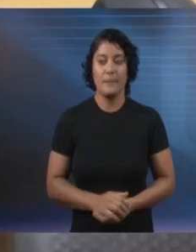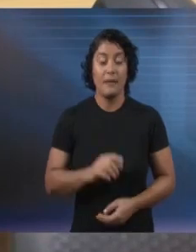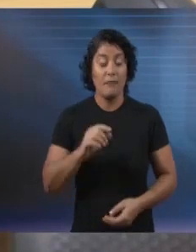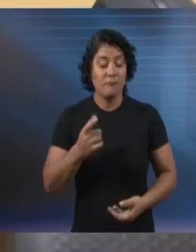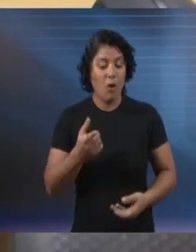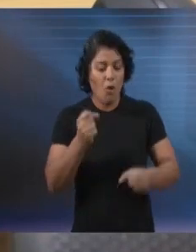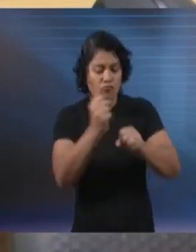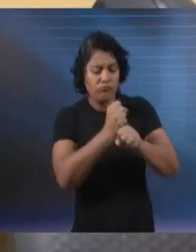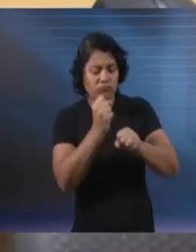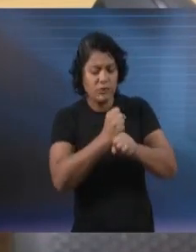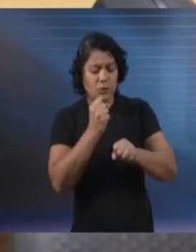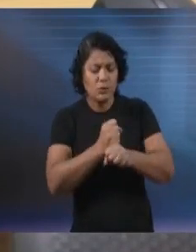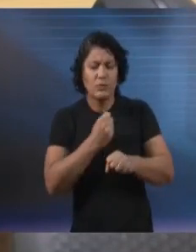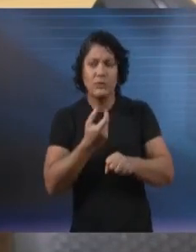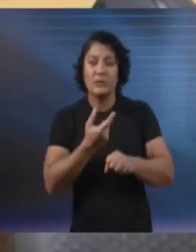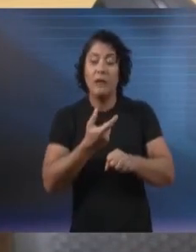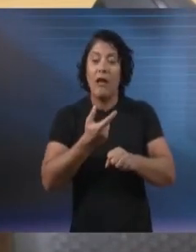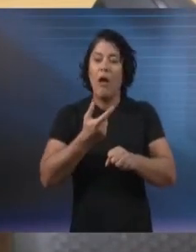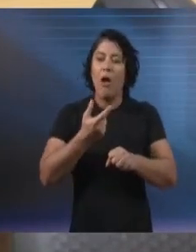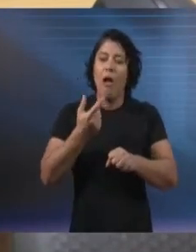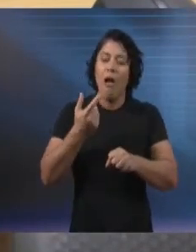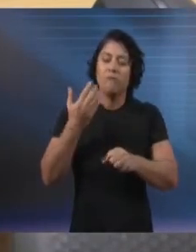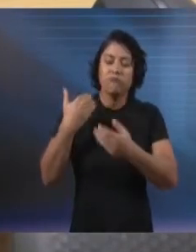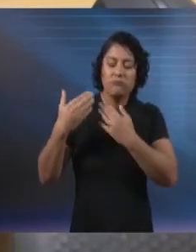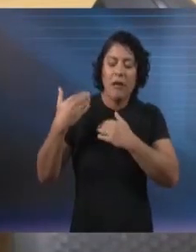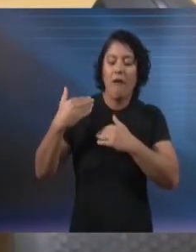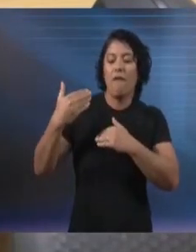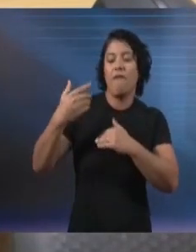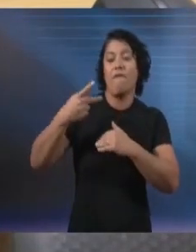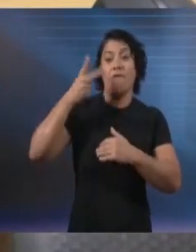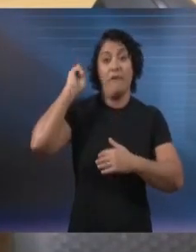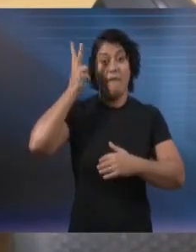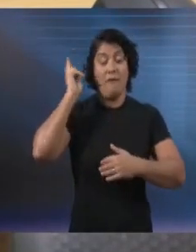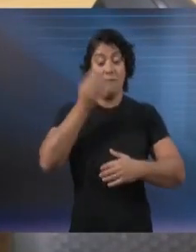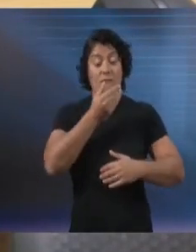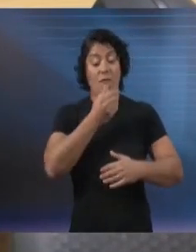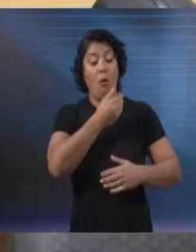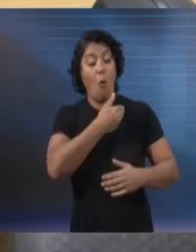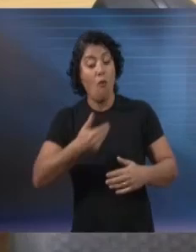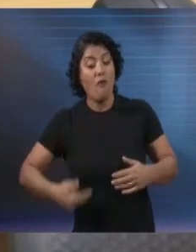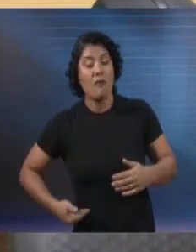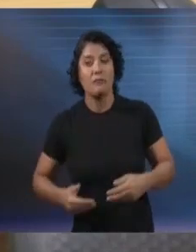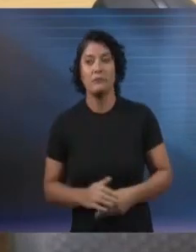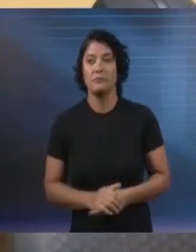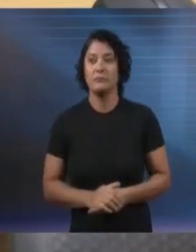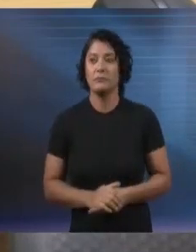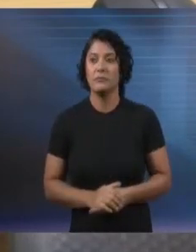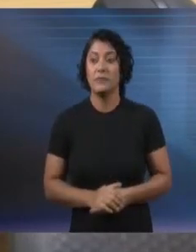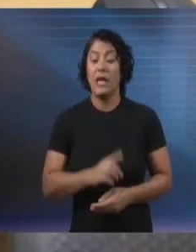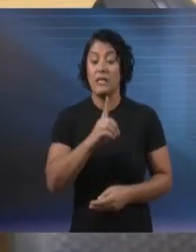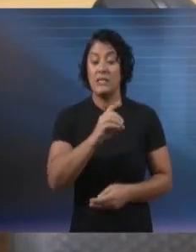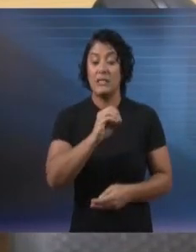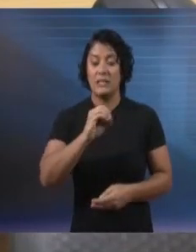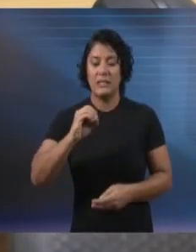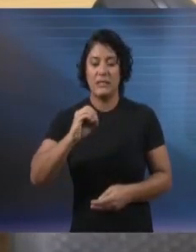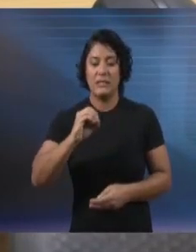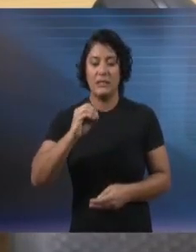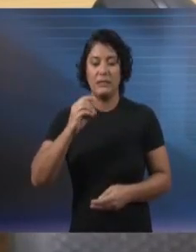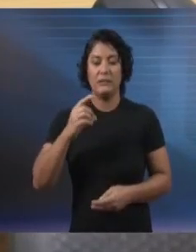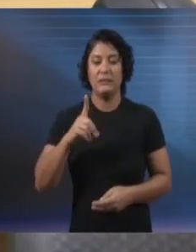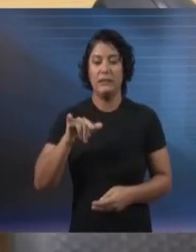foi construída quando Vivaldo Costa governou o Rio Grande do Norte. E foi construída em 100 dias.